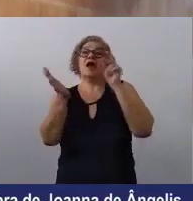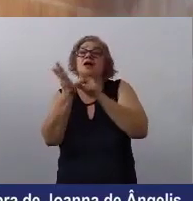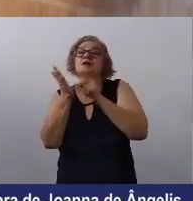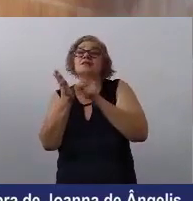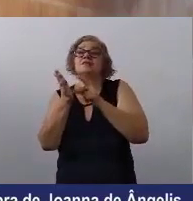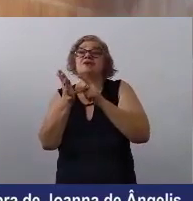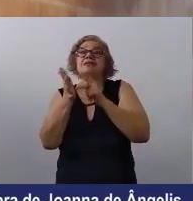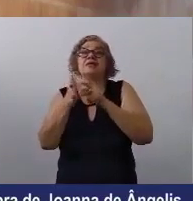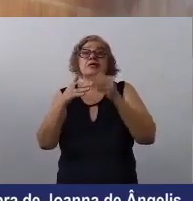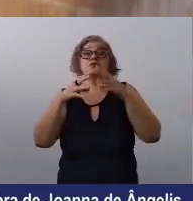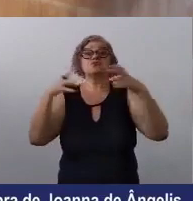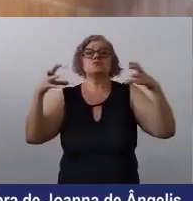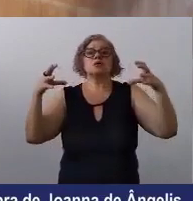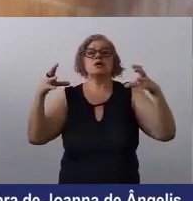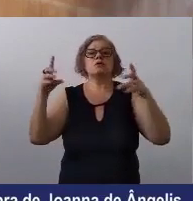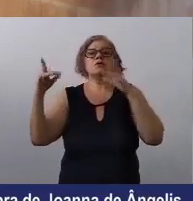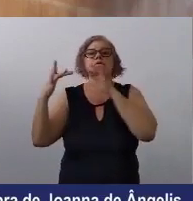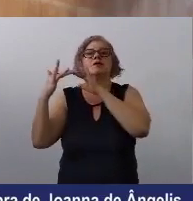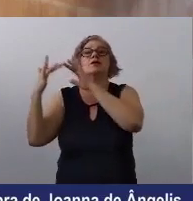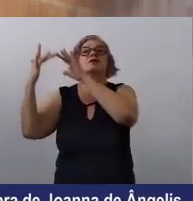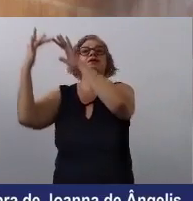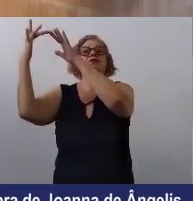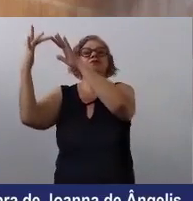a essa verdade maior que nos liga.